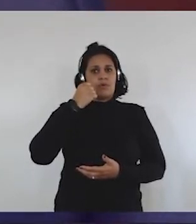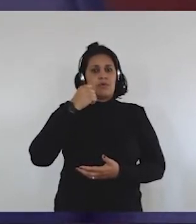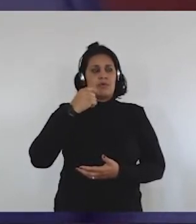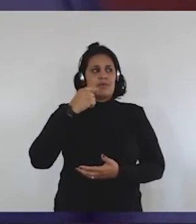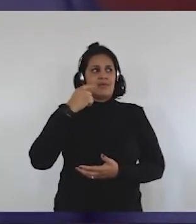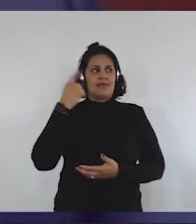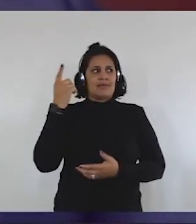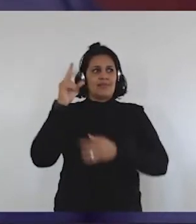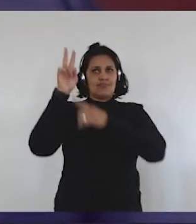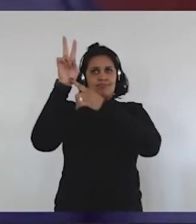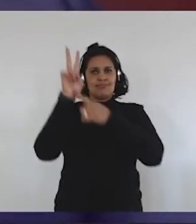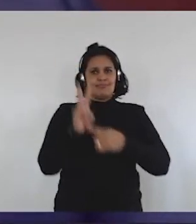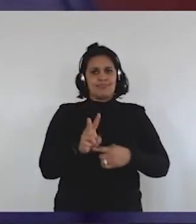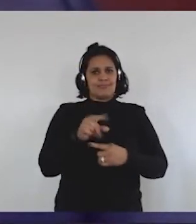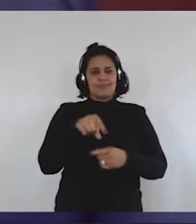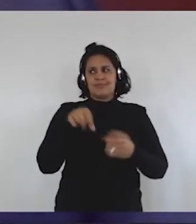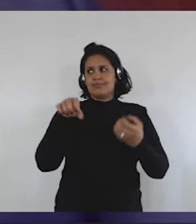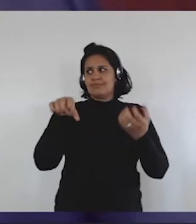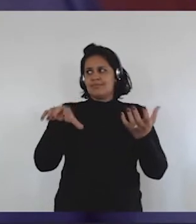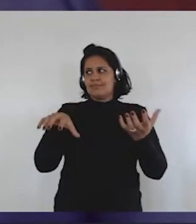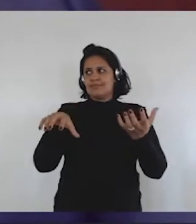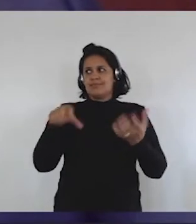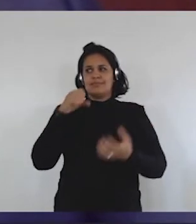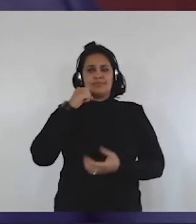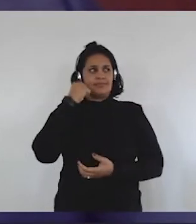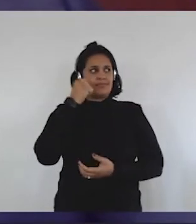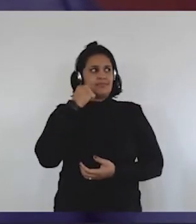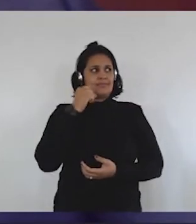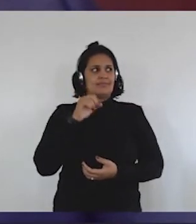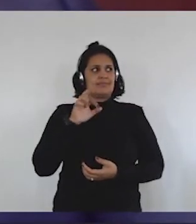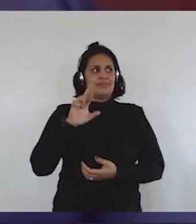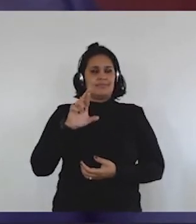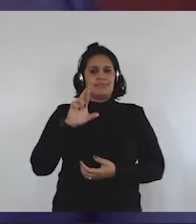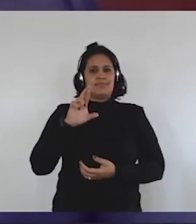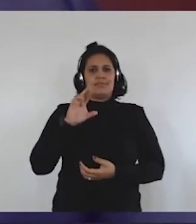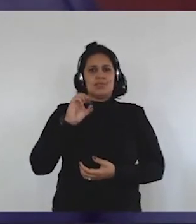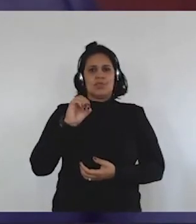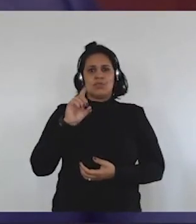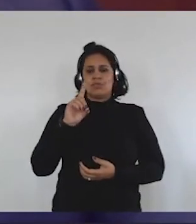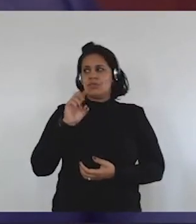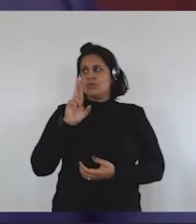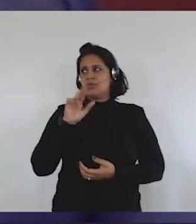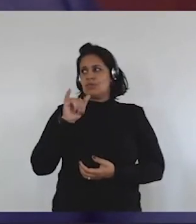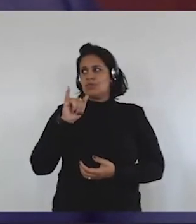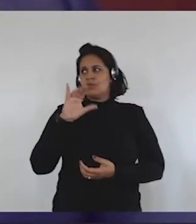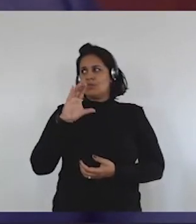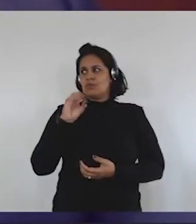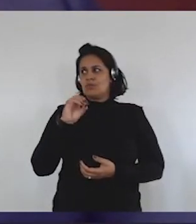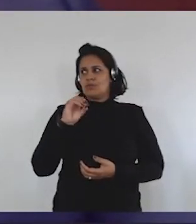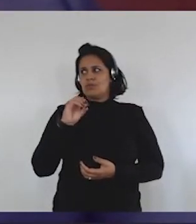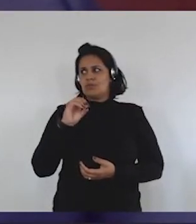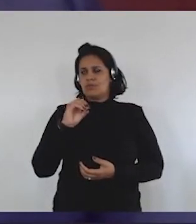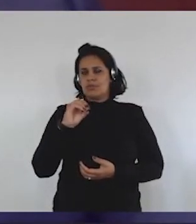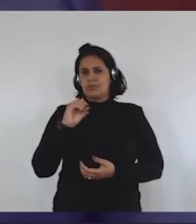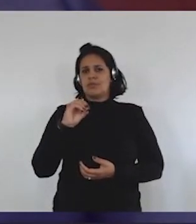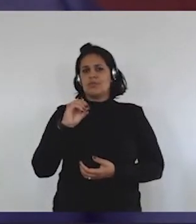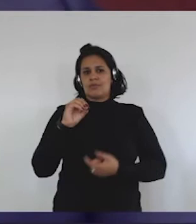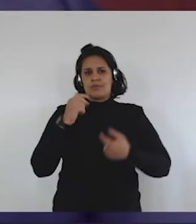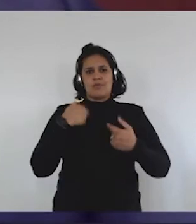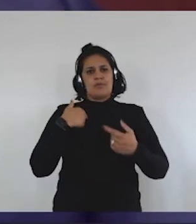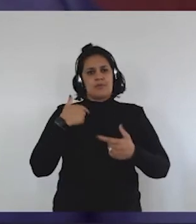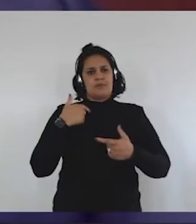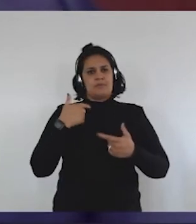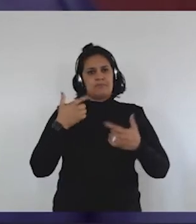Alta do Parlamento Brasileiro, senador Rodrigo Pacheco, com quem tive a oportunidade, o privilégio, a honra